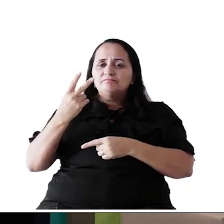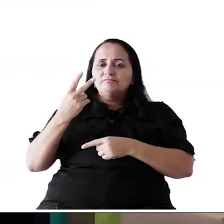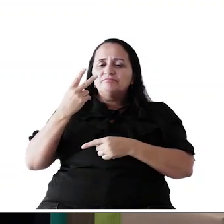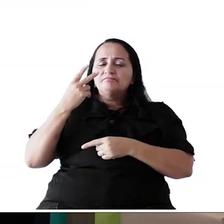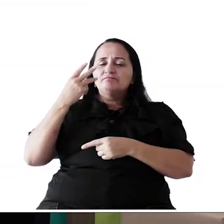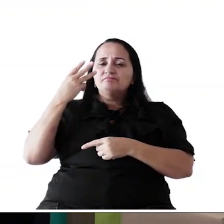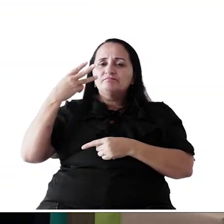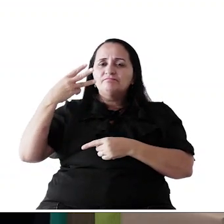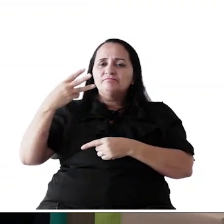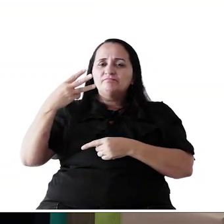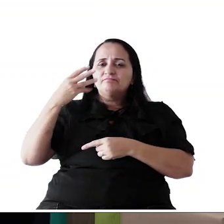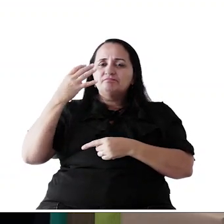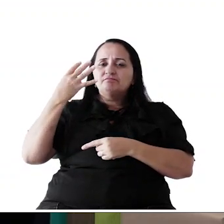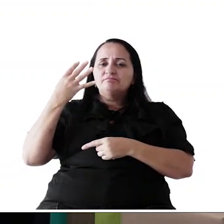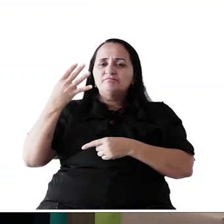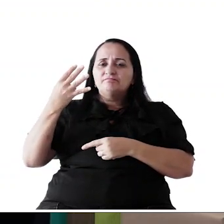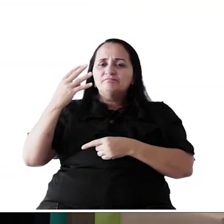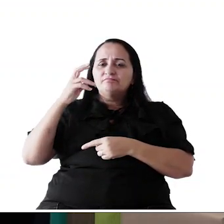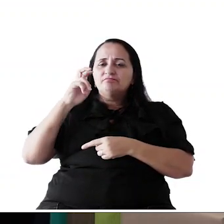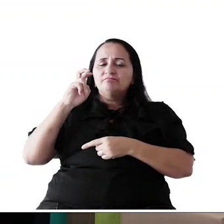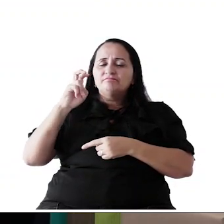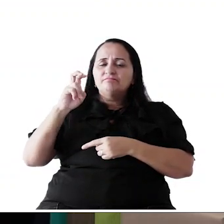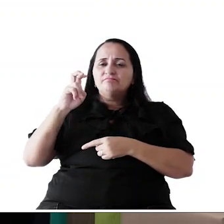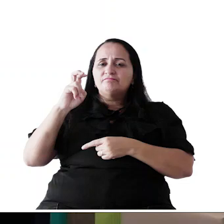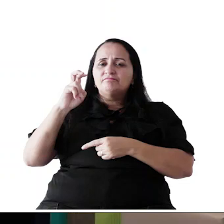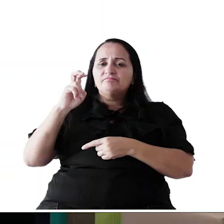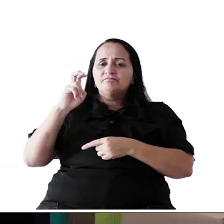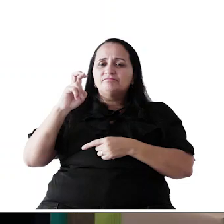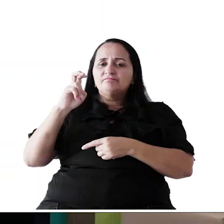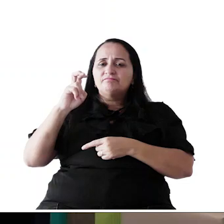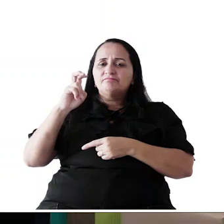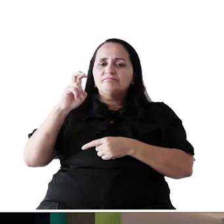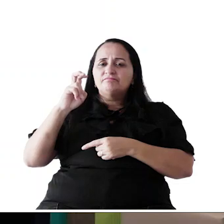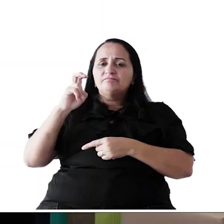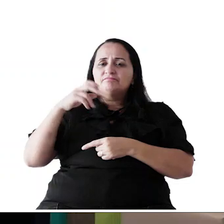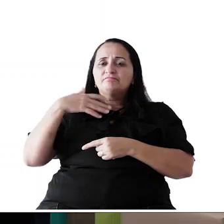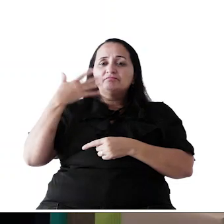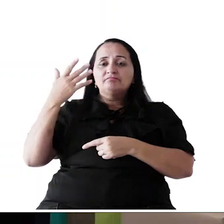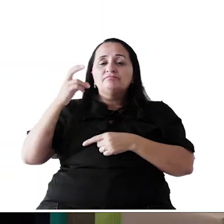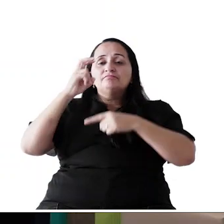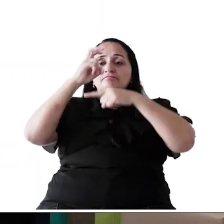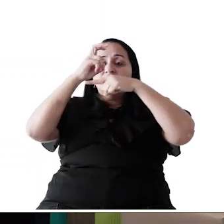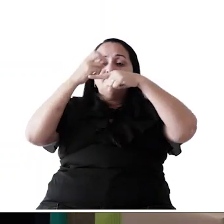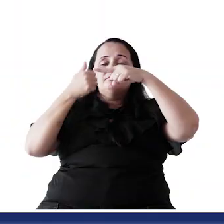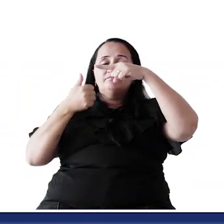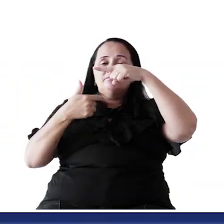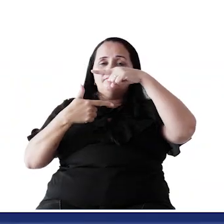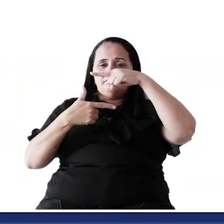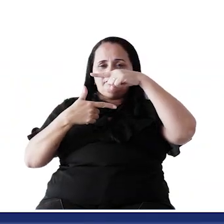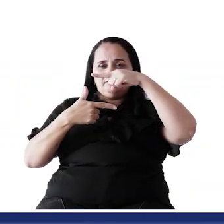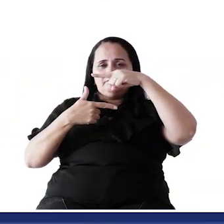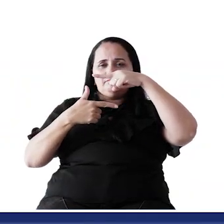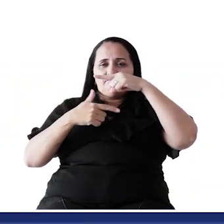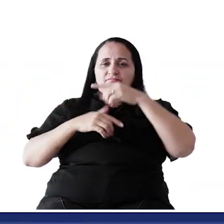1, 2, 3, 4, 5. Resposta para o nosso problema,